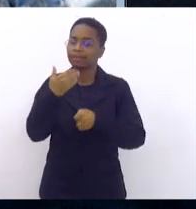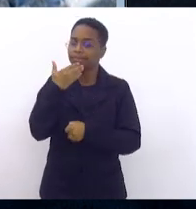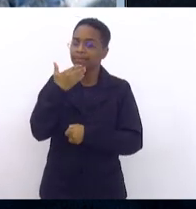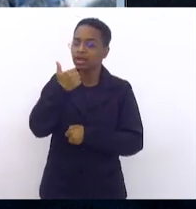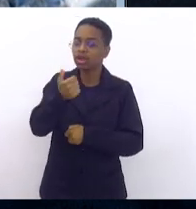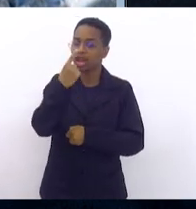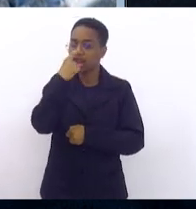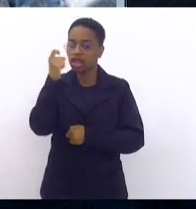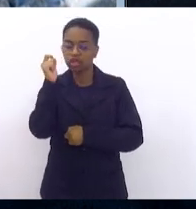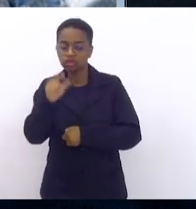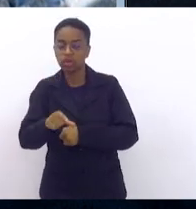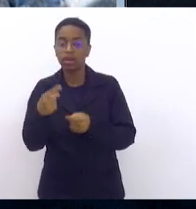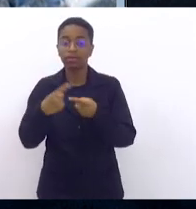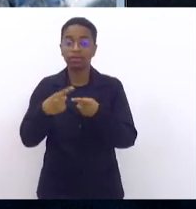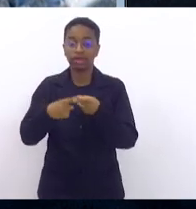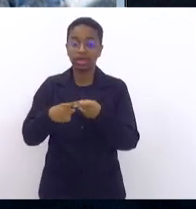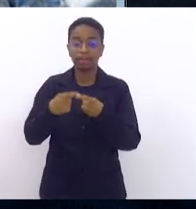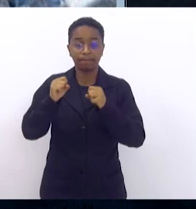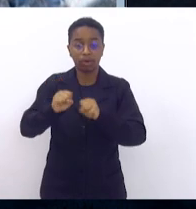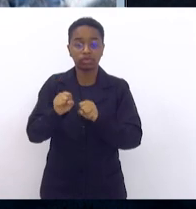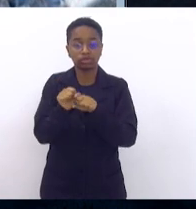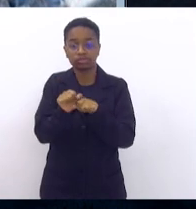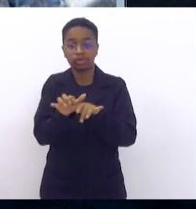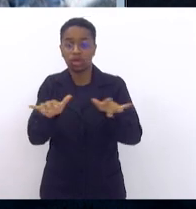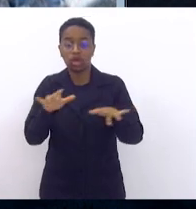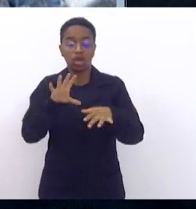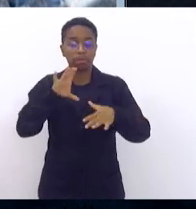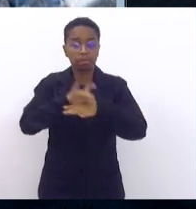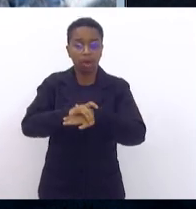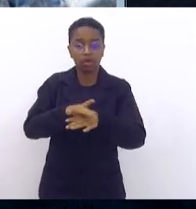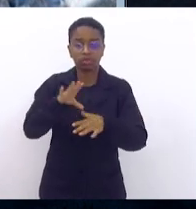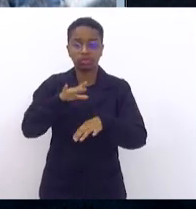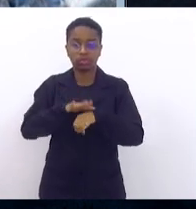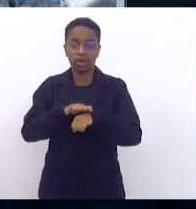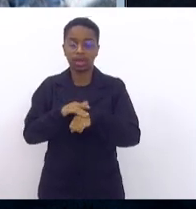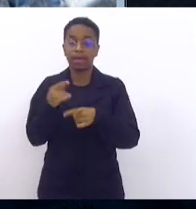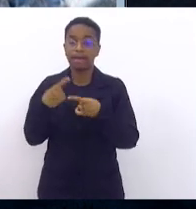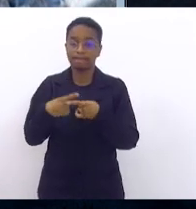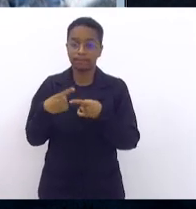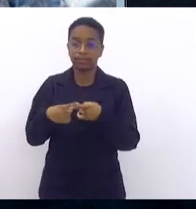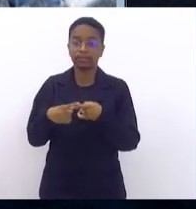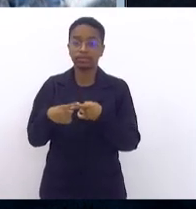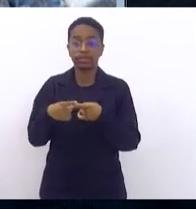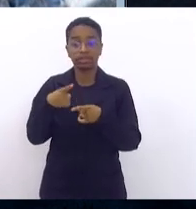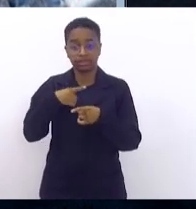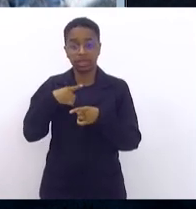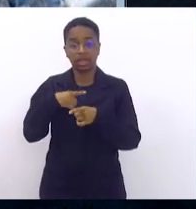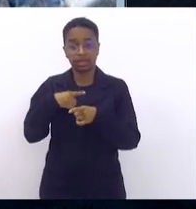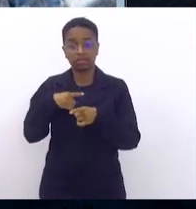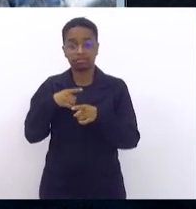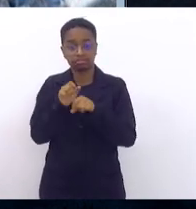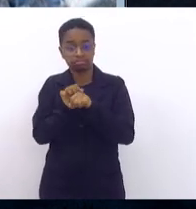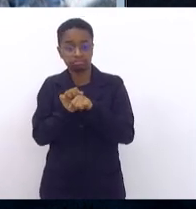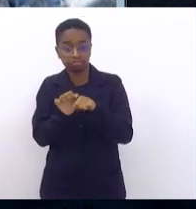resíduo porque ele é contaminante porque a todo uma questão né de contaminação